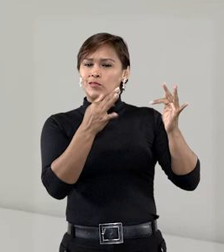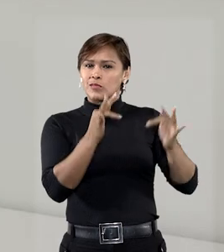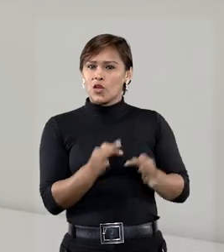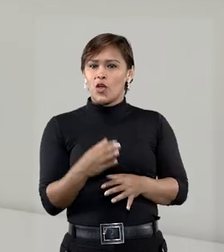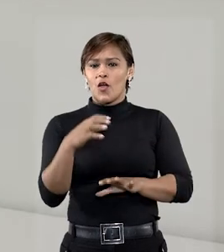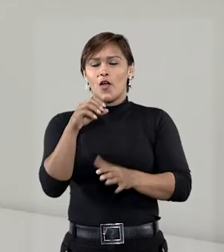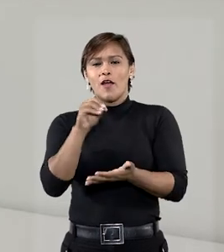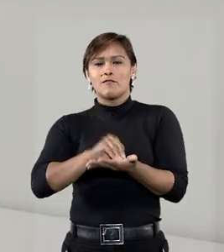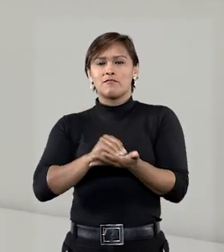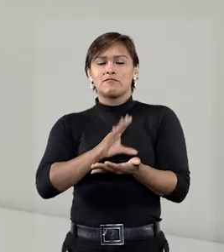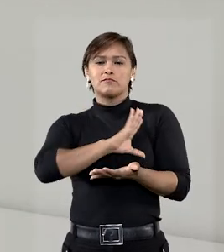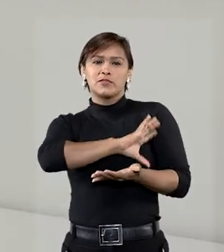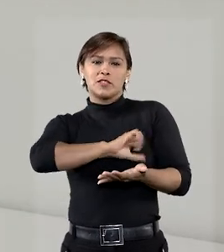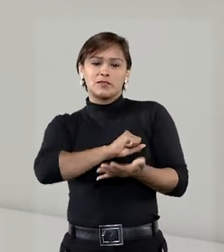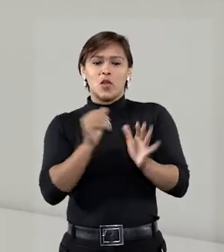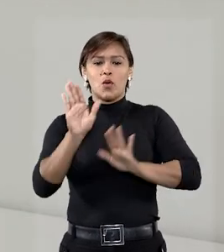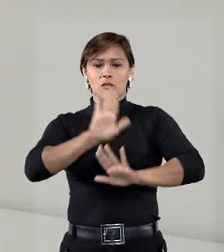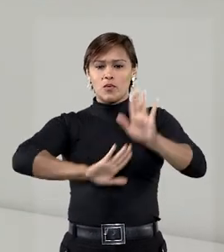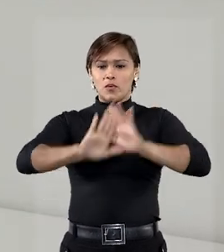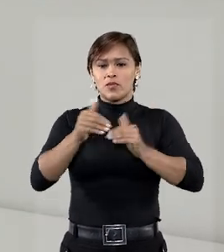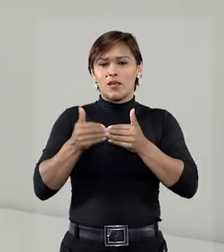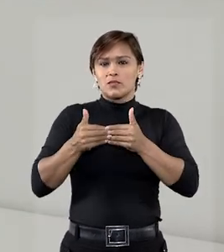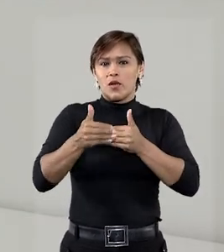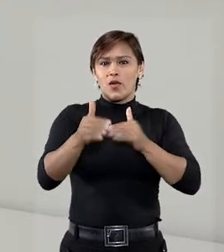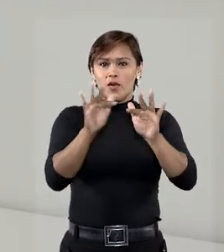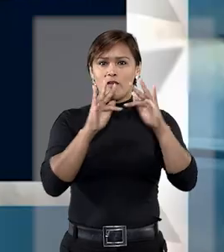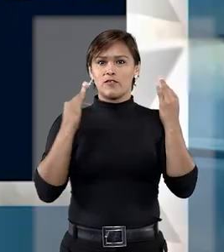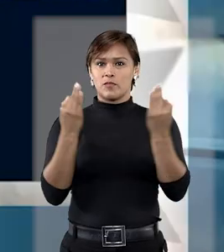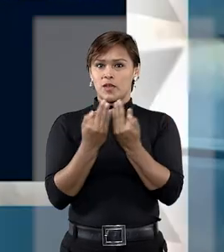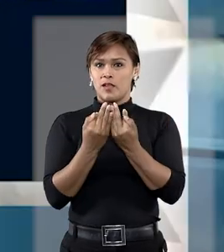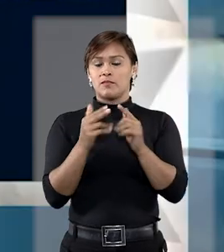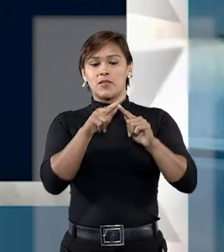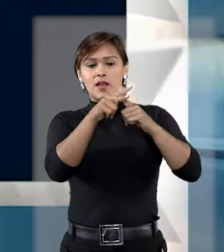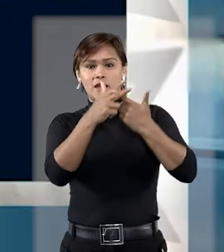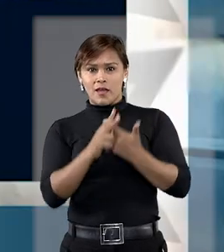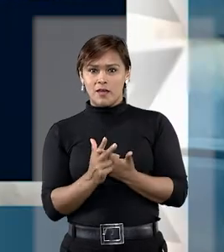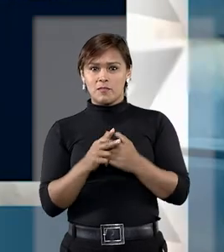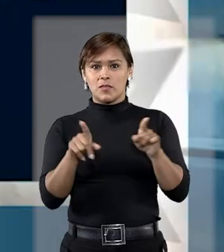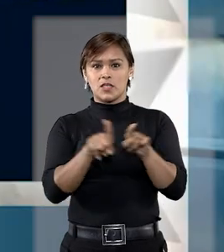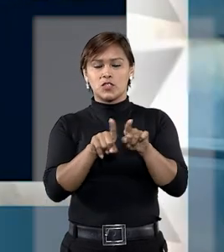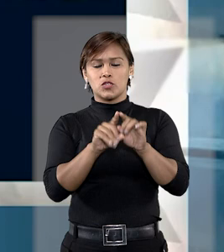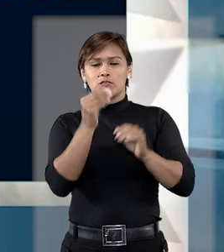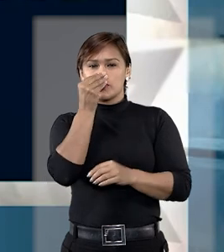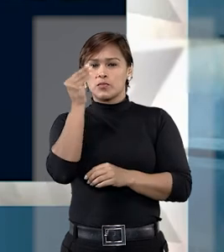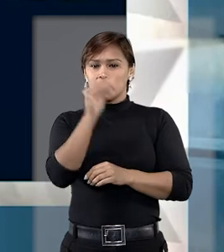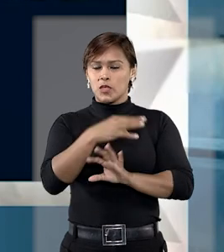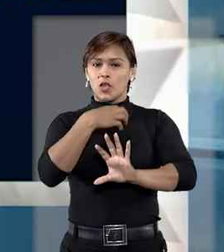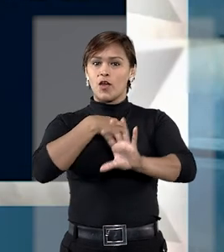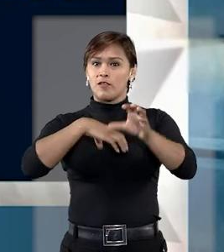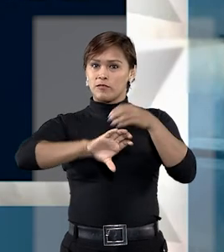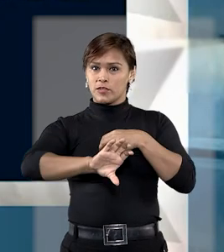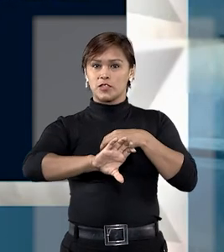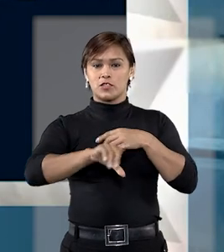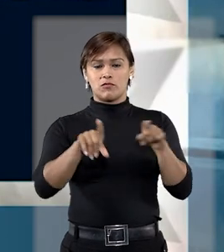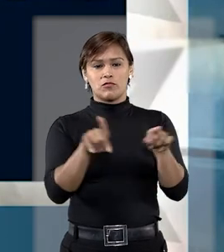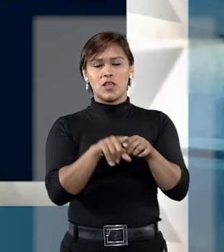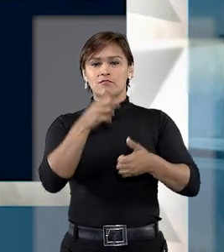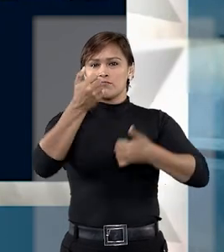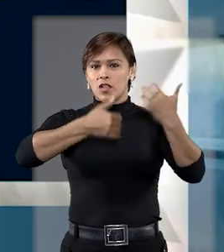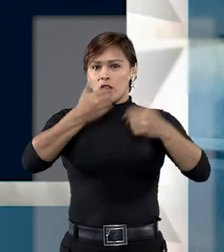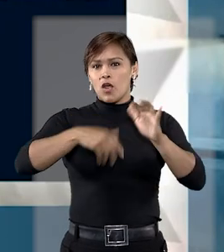de amor ou cuidado no âmbito da relação parental. No STJ, a ministra Nancy Andrighi, relatora do recurso da